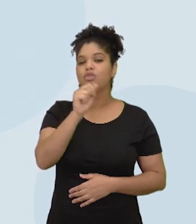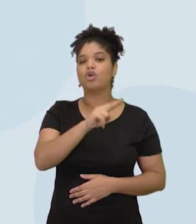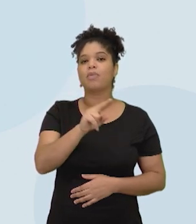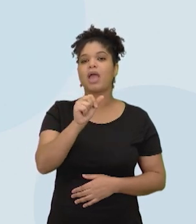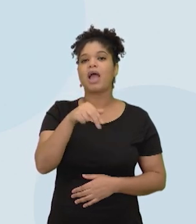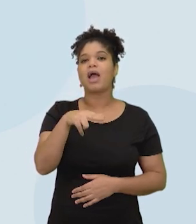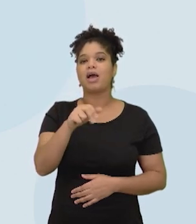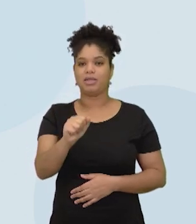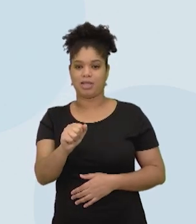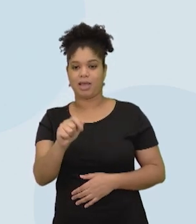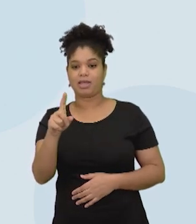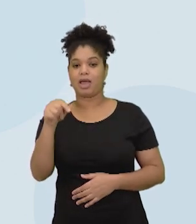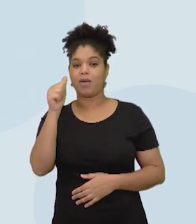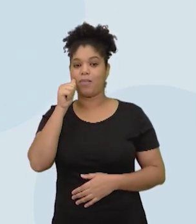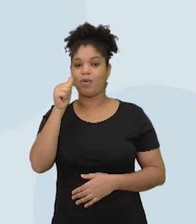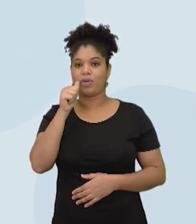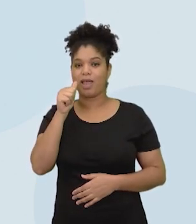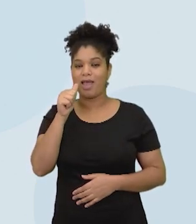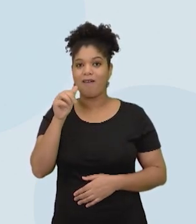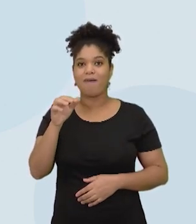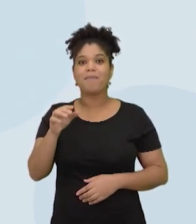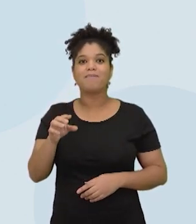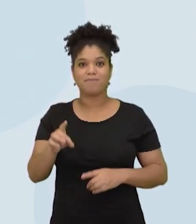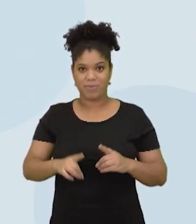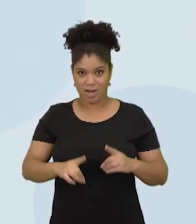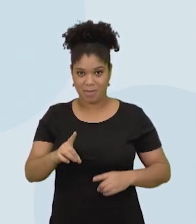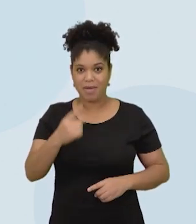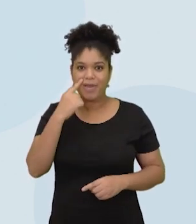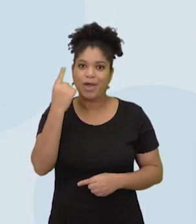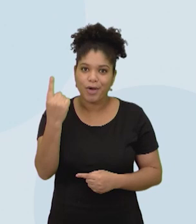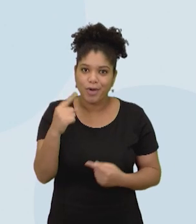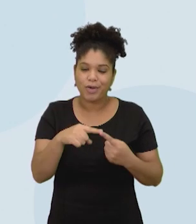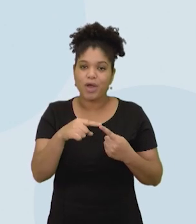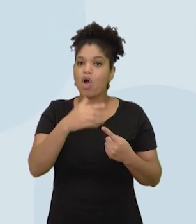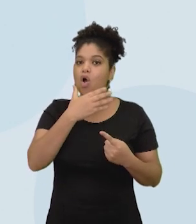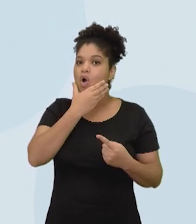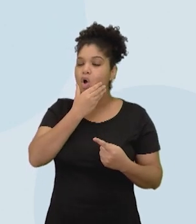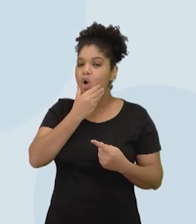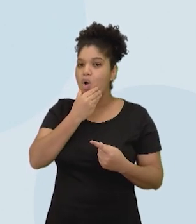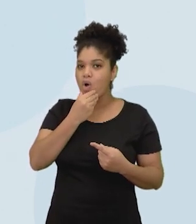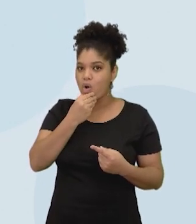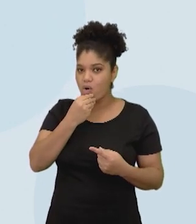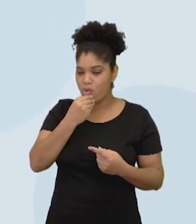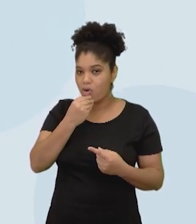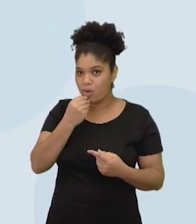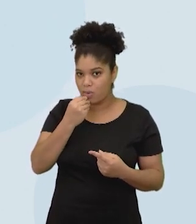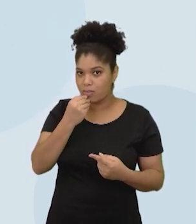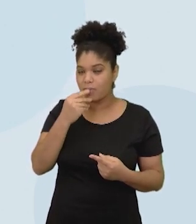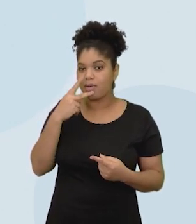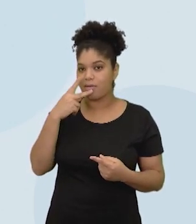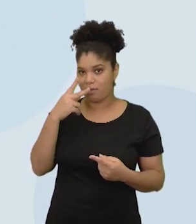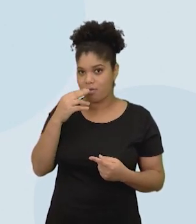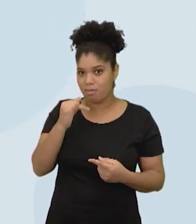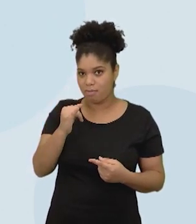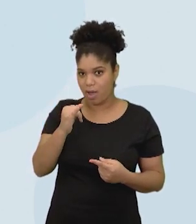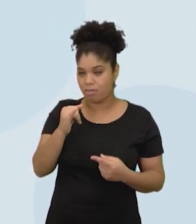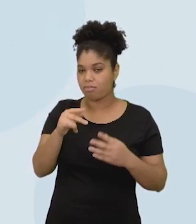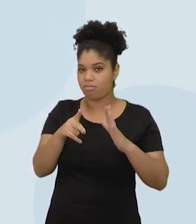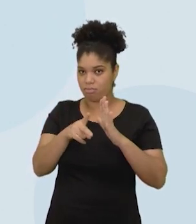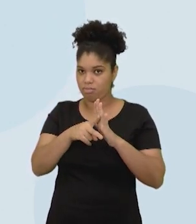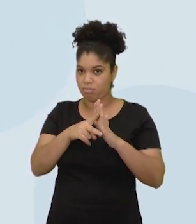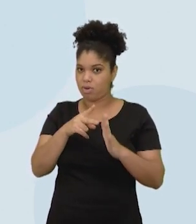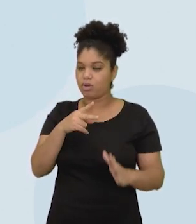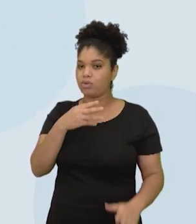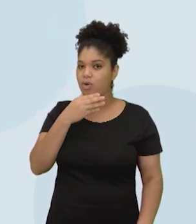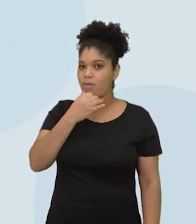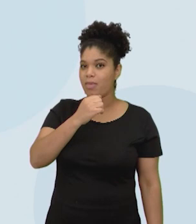de Alencar, sua prima, ele era padre e ela era prima dele. E dela tem tido, desde aquele tempo, 12